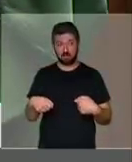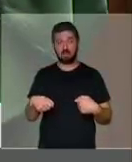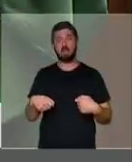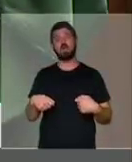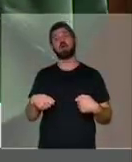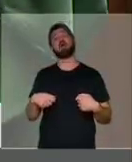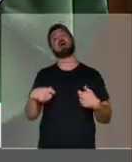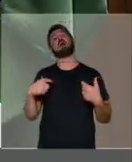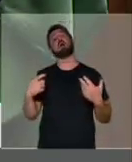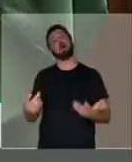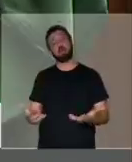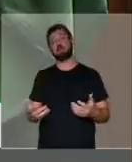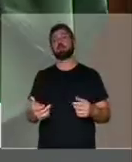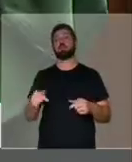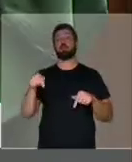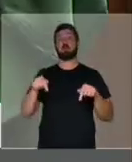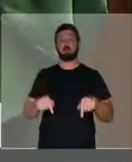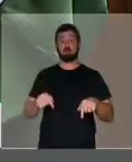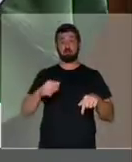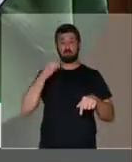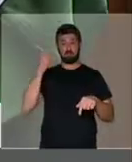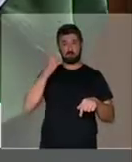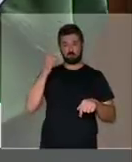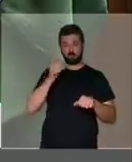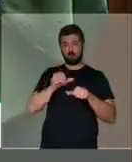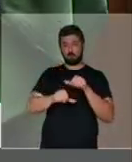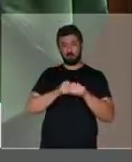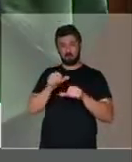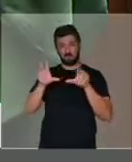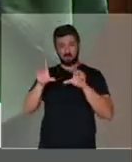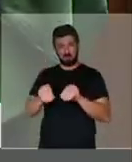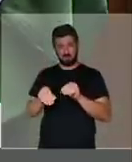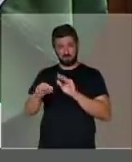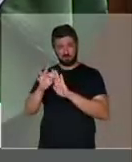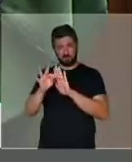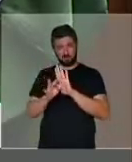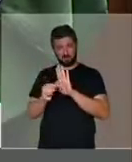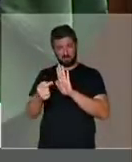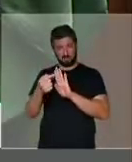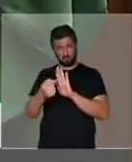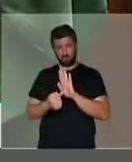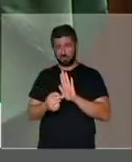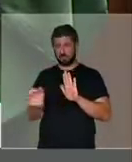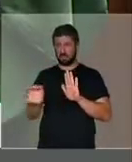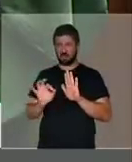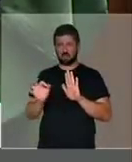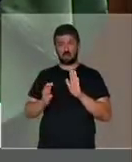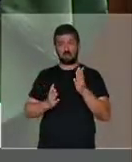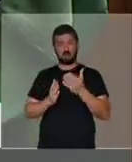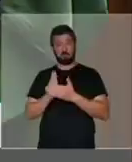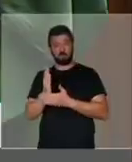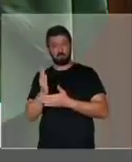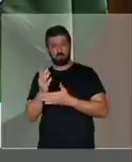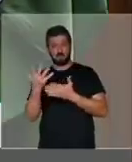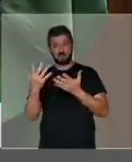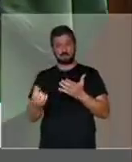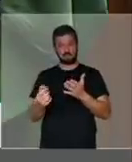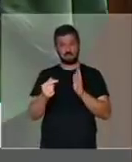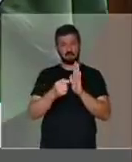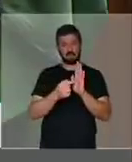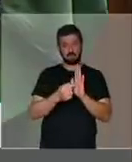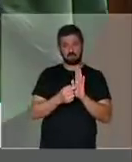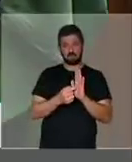Outro sim, não cabe ao parlamentar alterar, modificar ou aprovar o